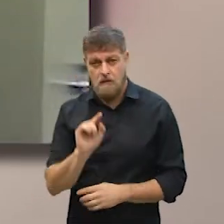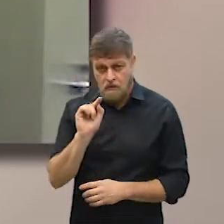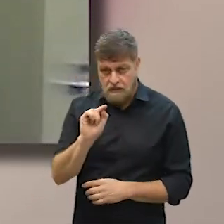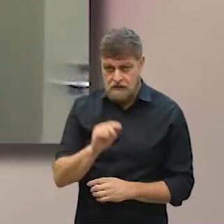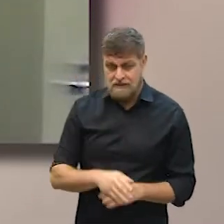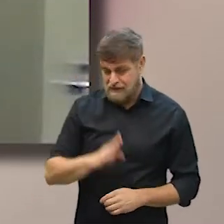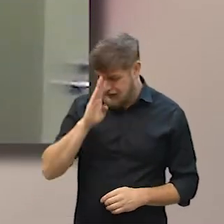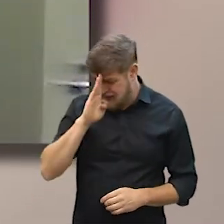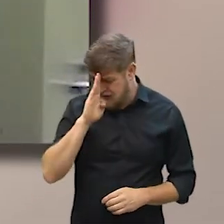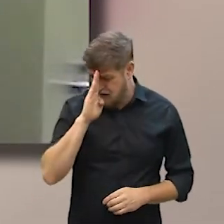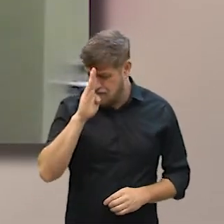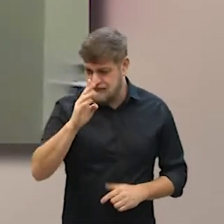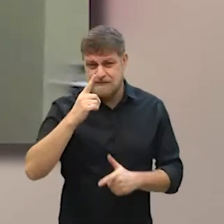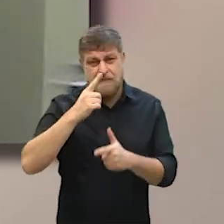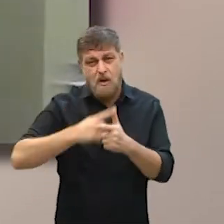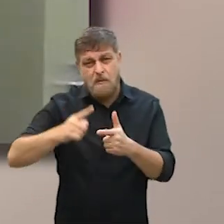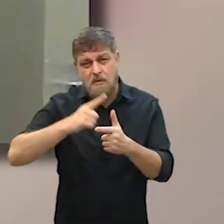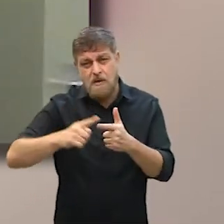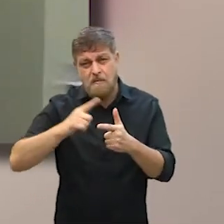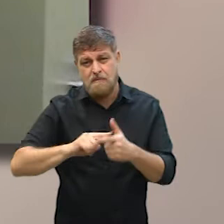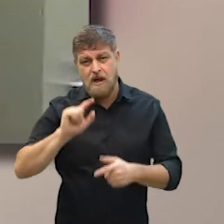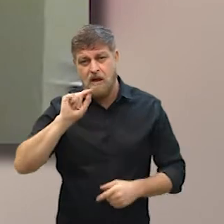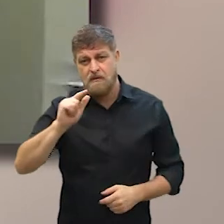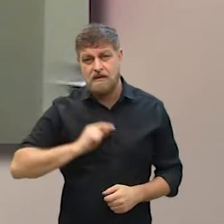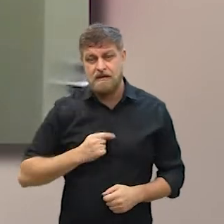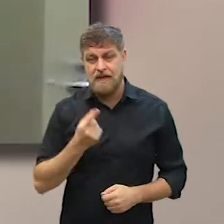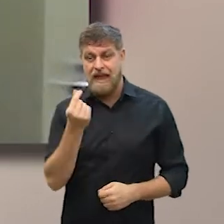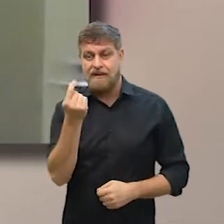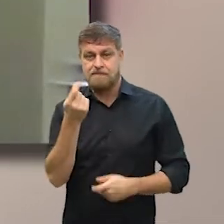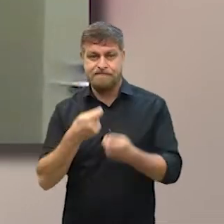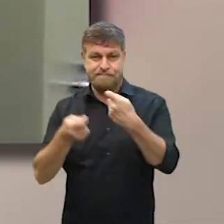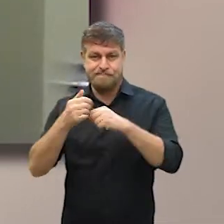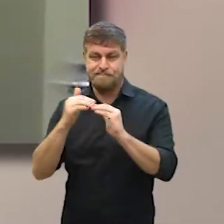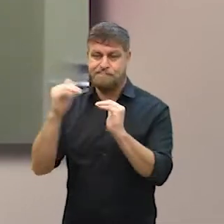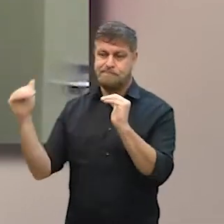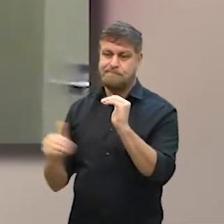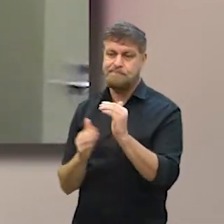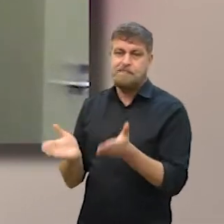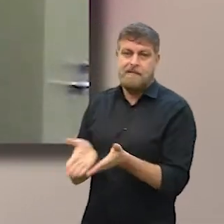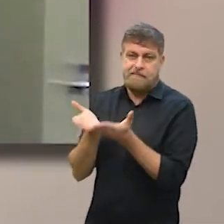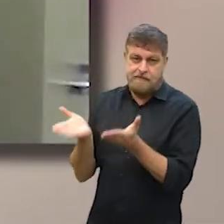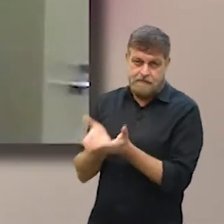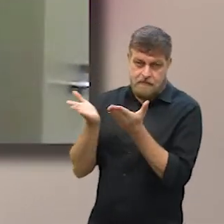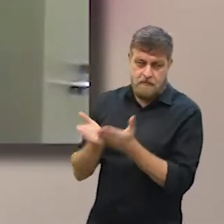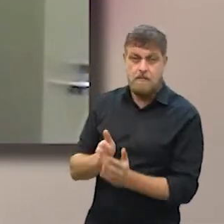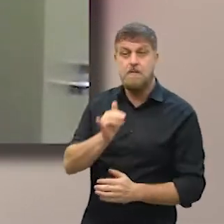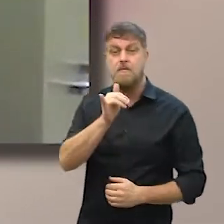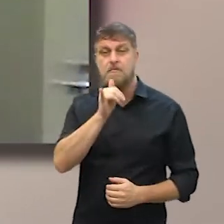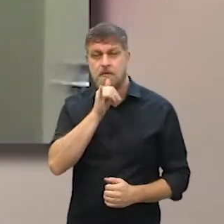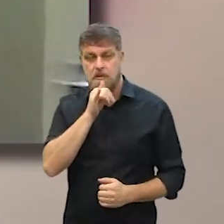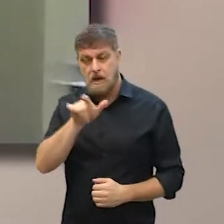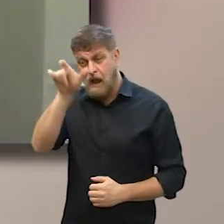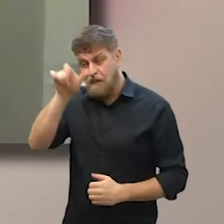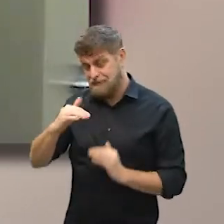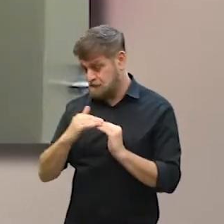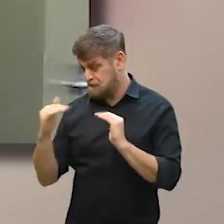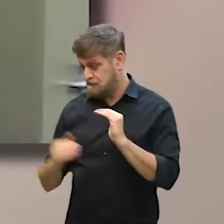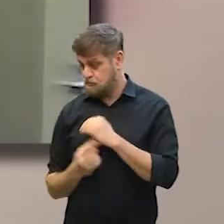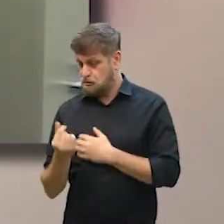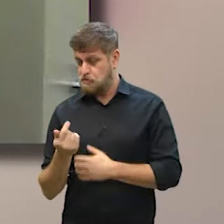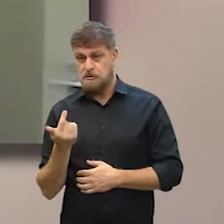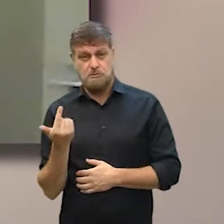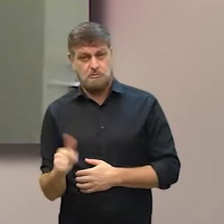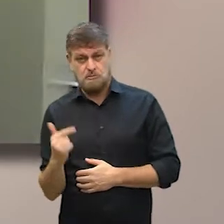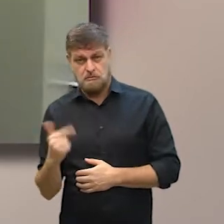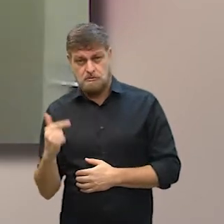a um dos principais fatores de risco é a situação socioeconômica paciência então pacientes realmente com